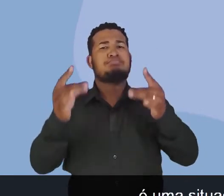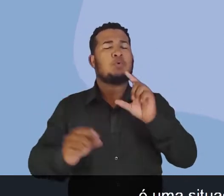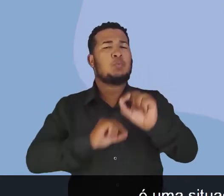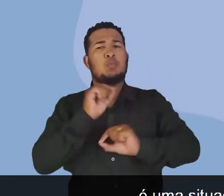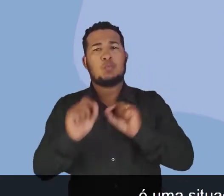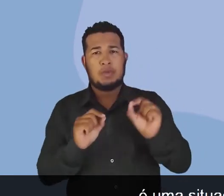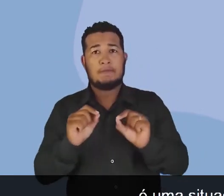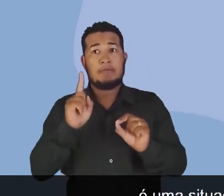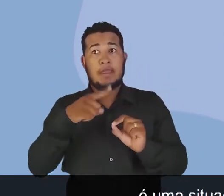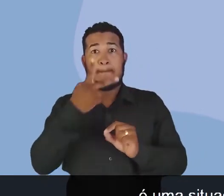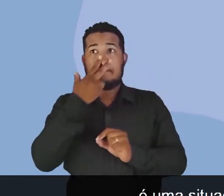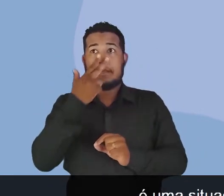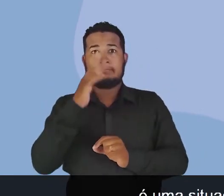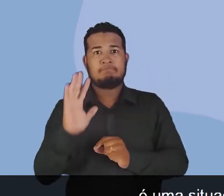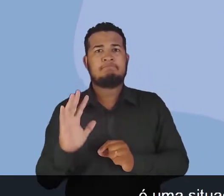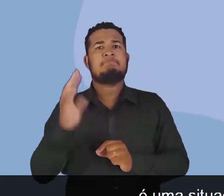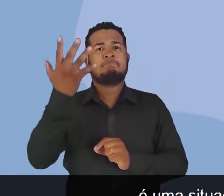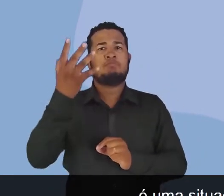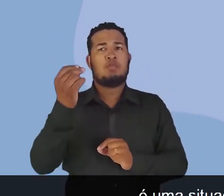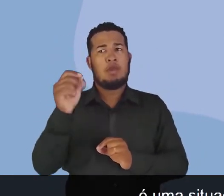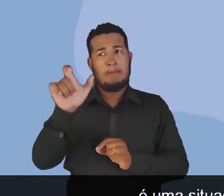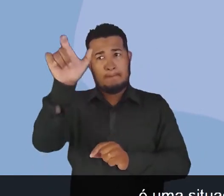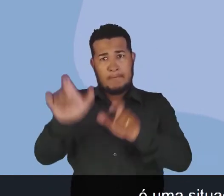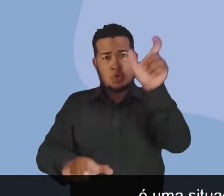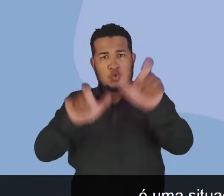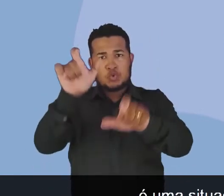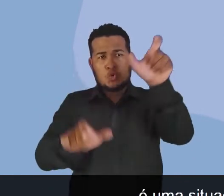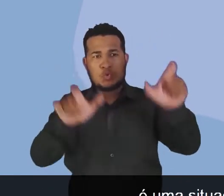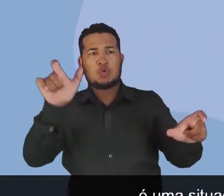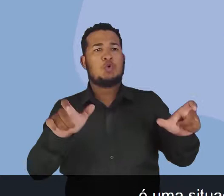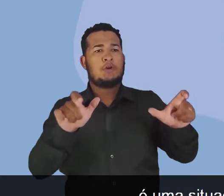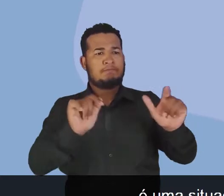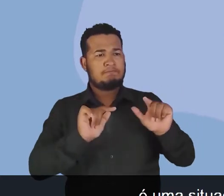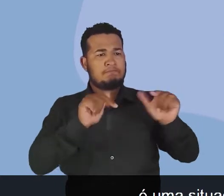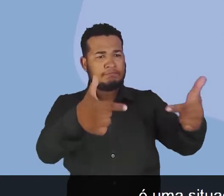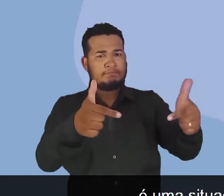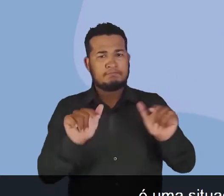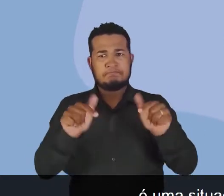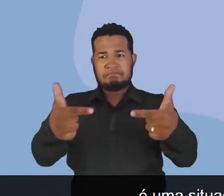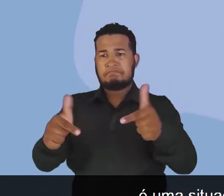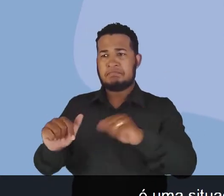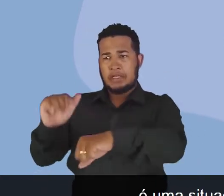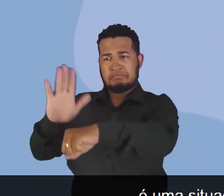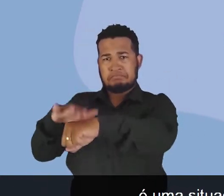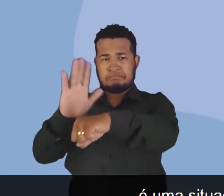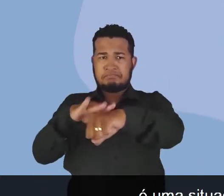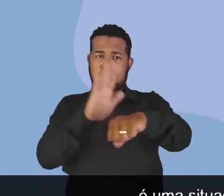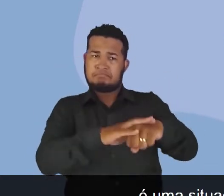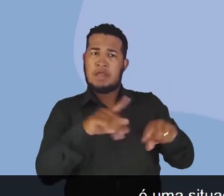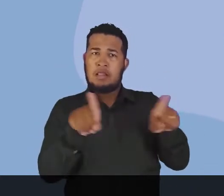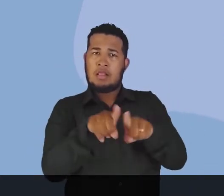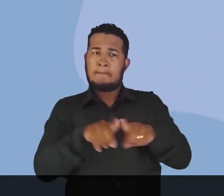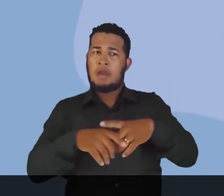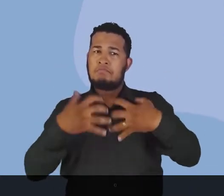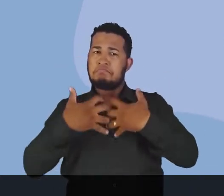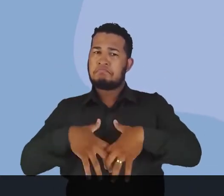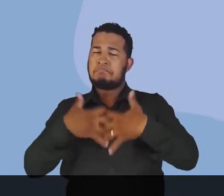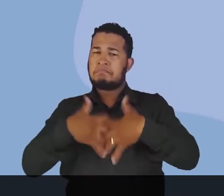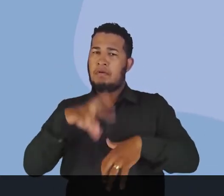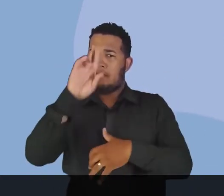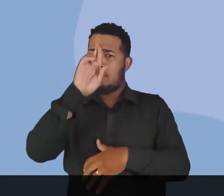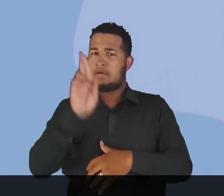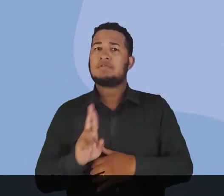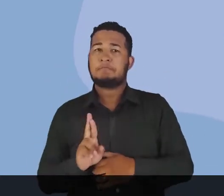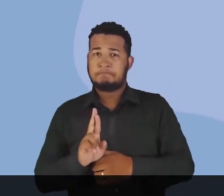uma situação em que indivíduos, agindo de forma independente e racional, de